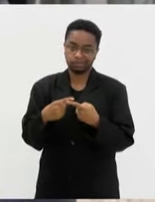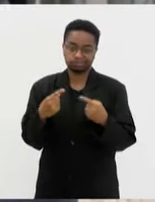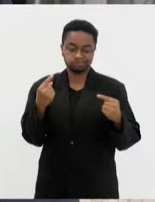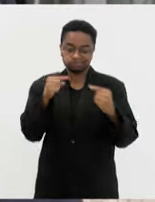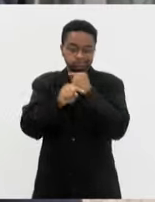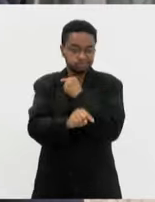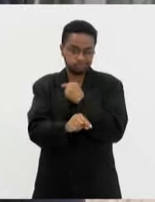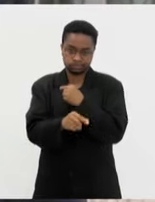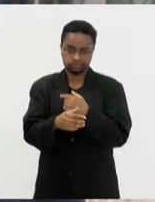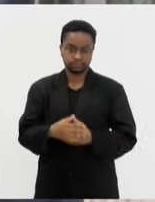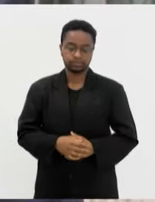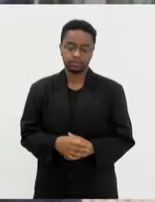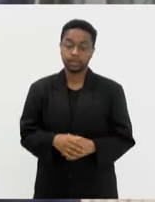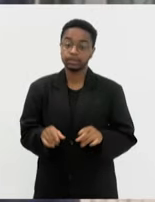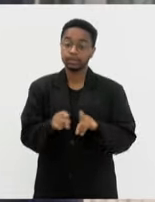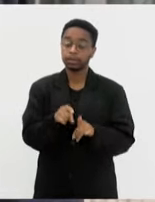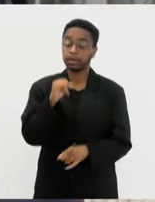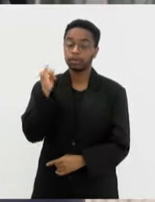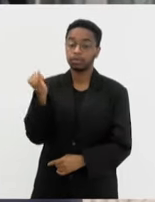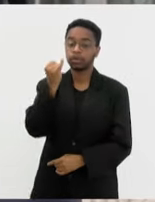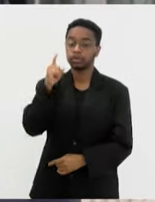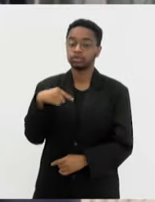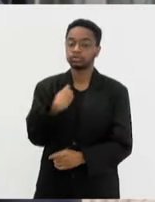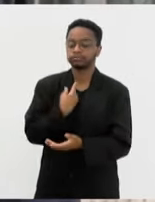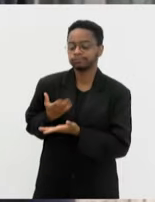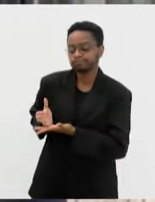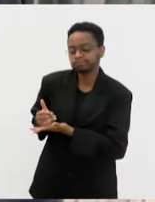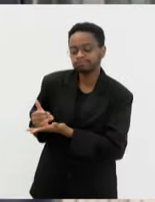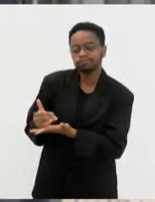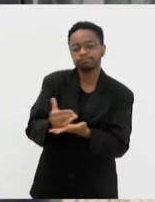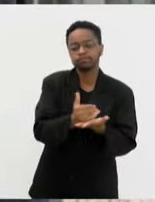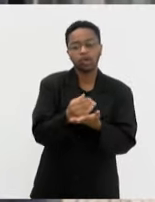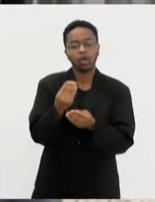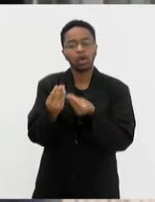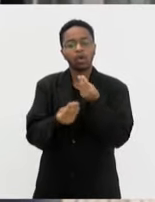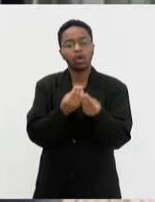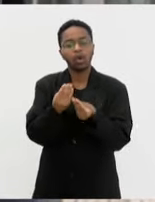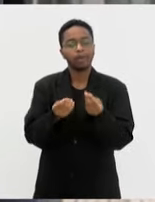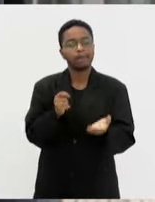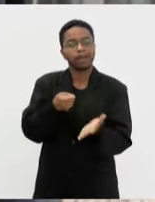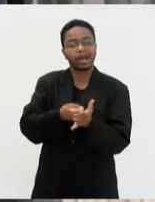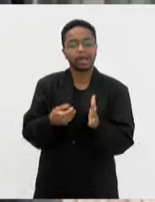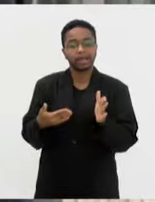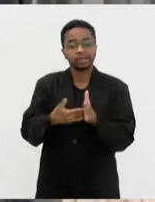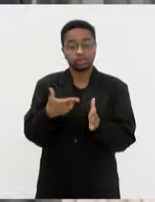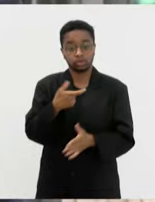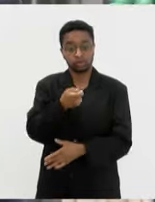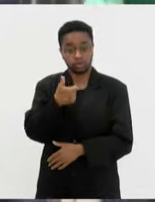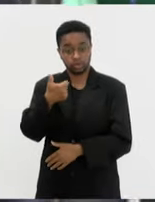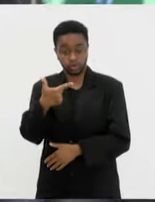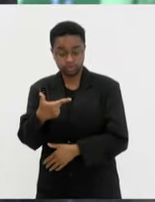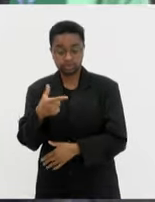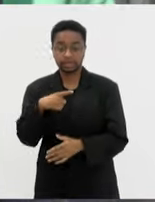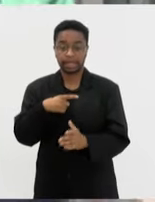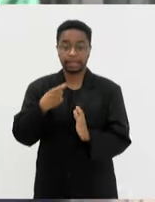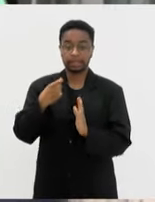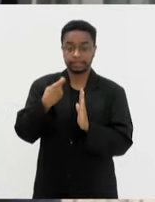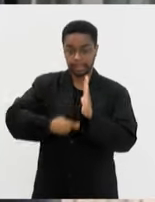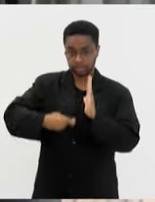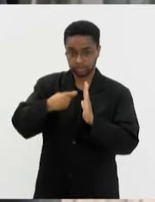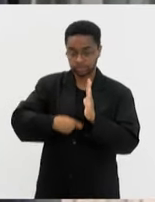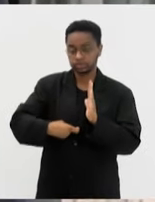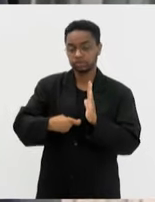Além disso, é importante que a gente faça também um apanhado de como foi cobrado. Até 2012 era cobrado, aplicado uma taxa,